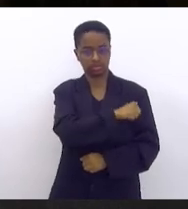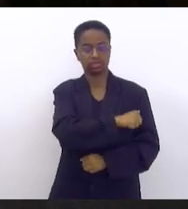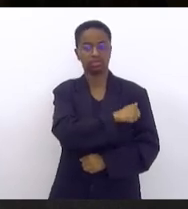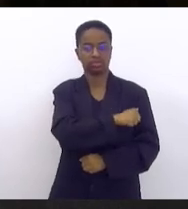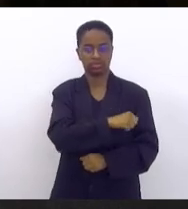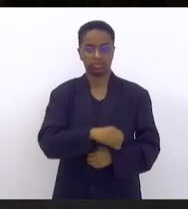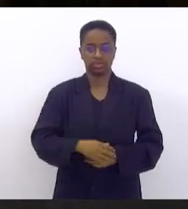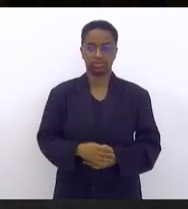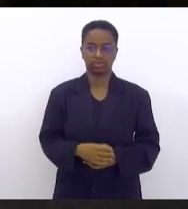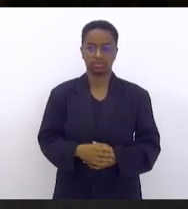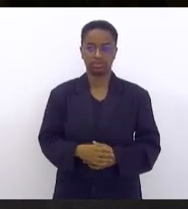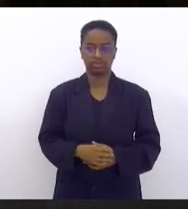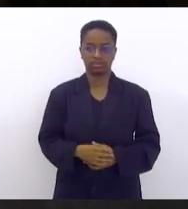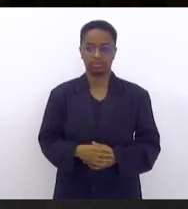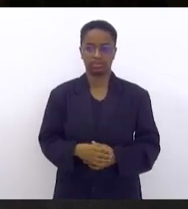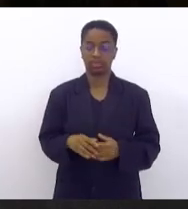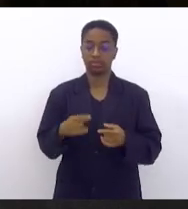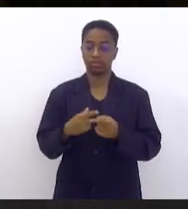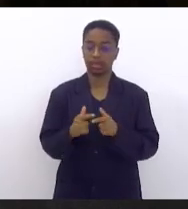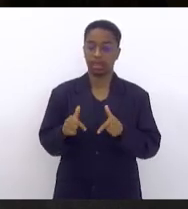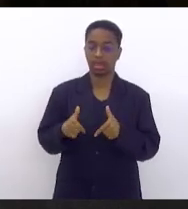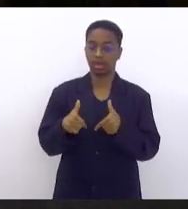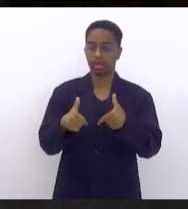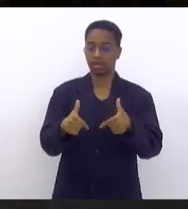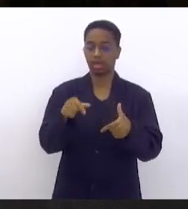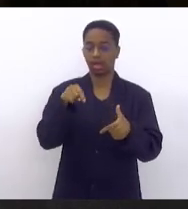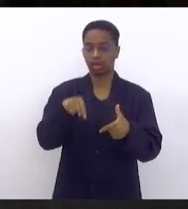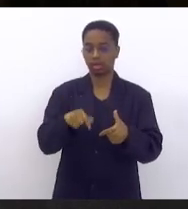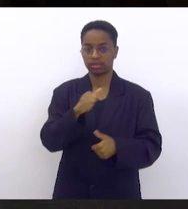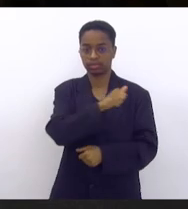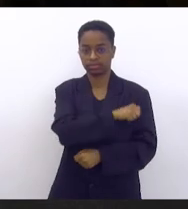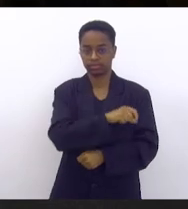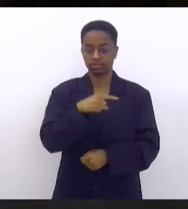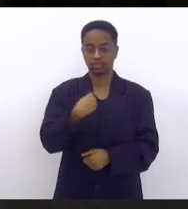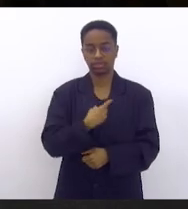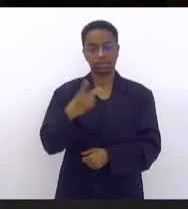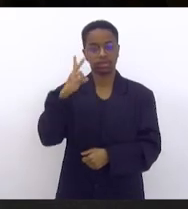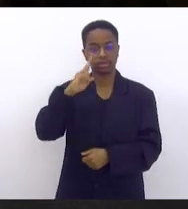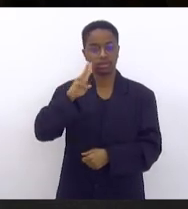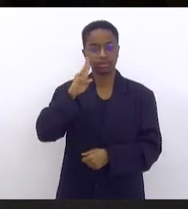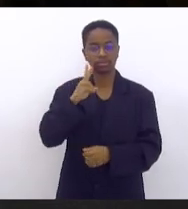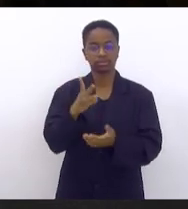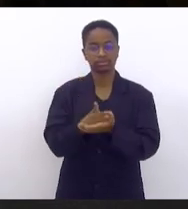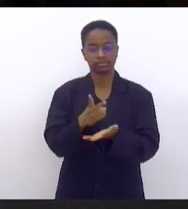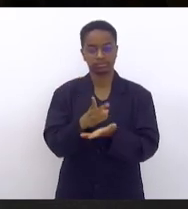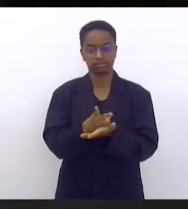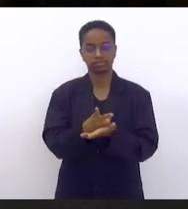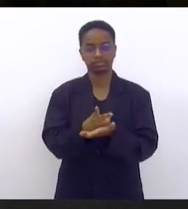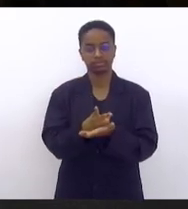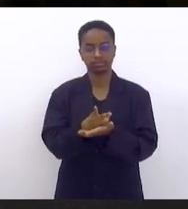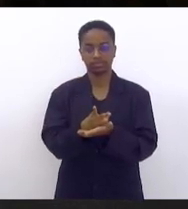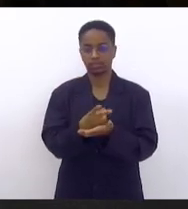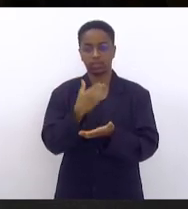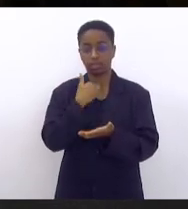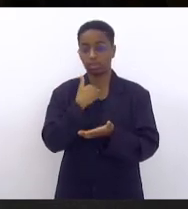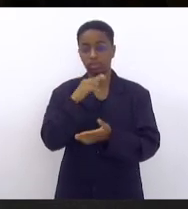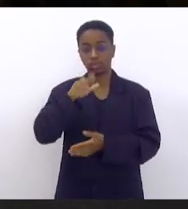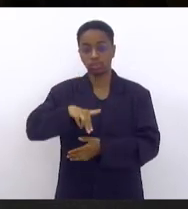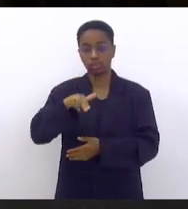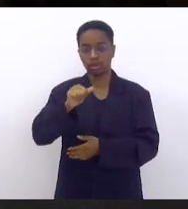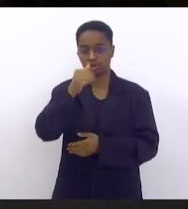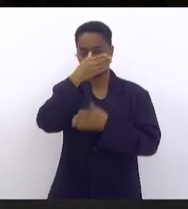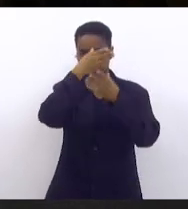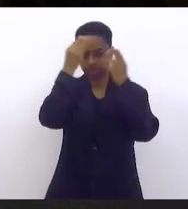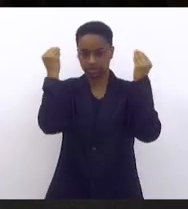companheira agente de endemias aqui do Rio, de quem a memória a gente não deixará esquecer,